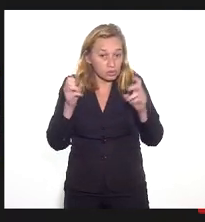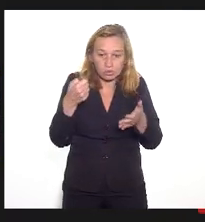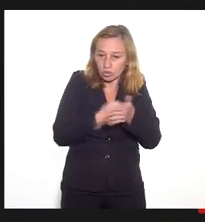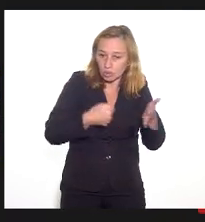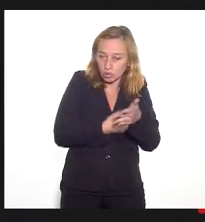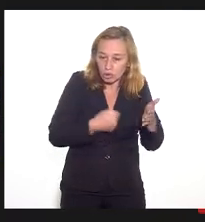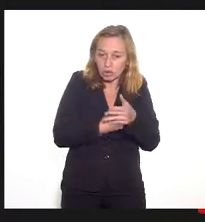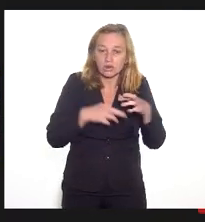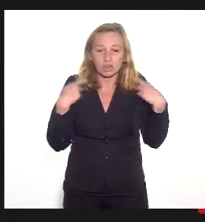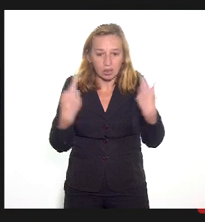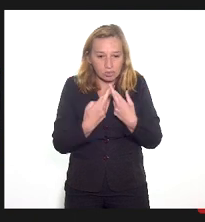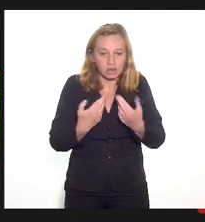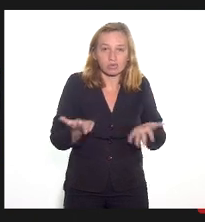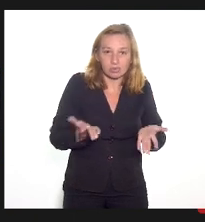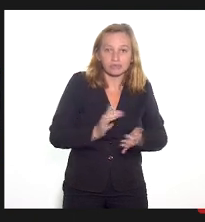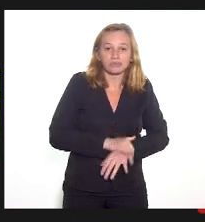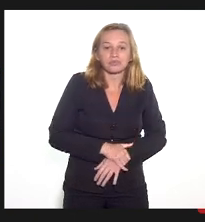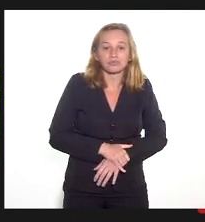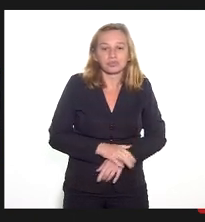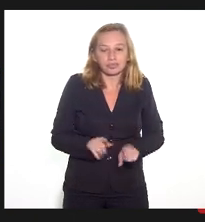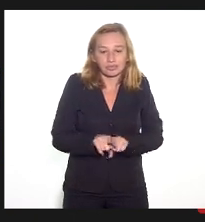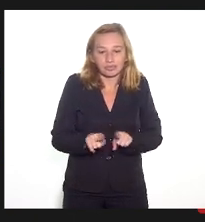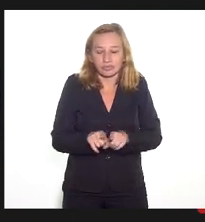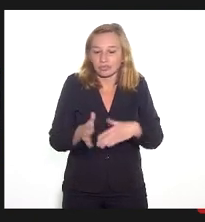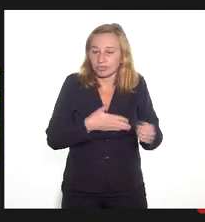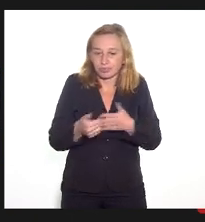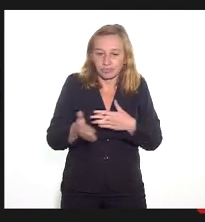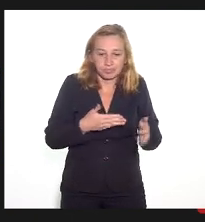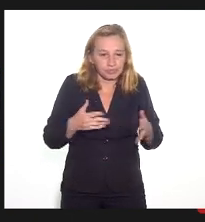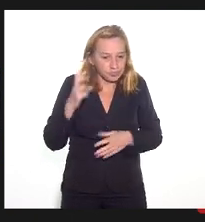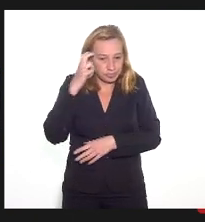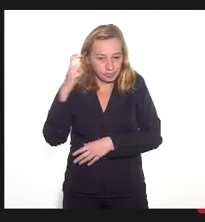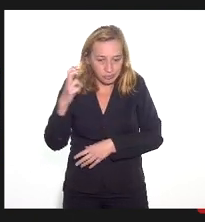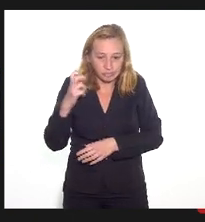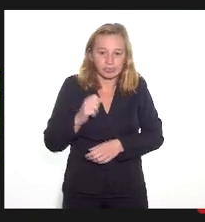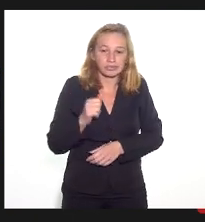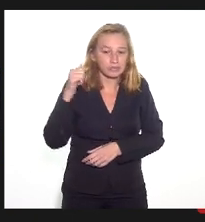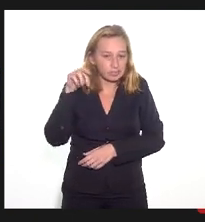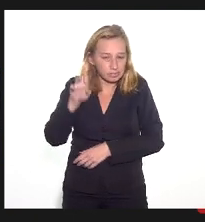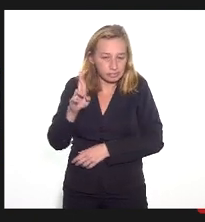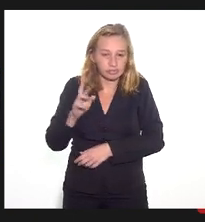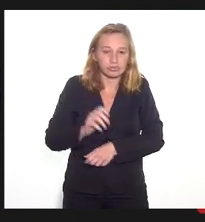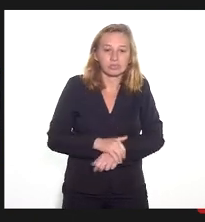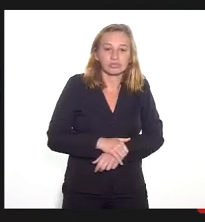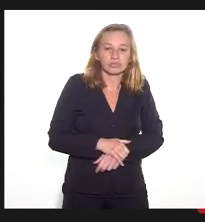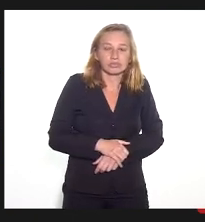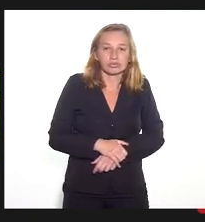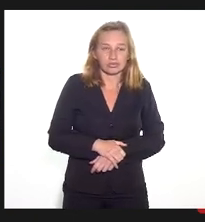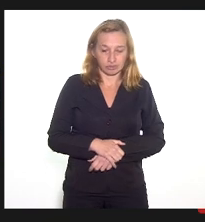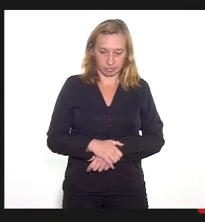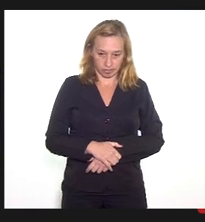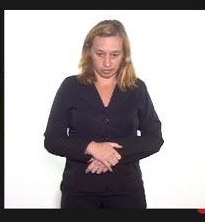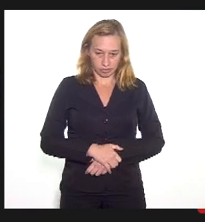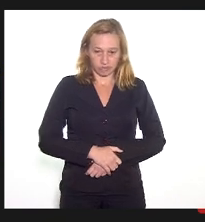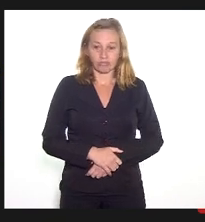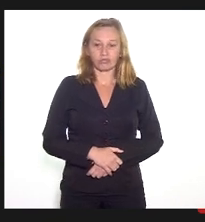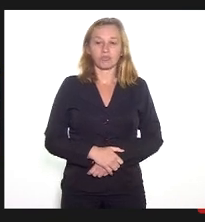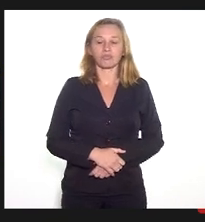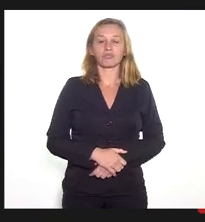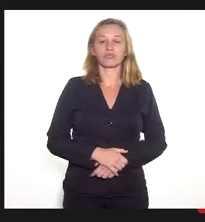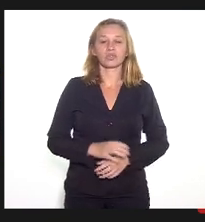qualquer reunião, qualquer encontro e também qualquer junção com a cultura. Eliomar presidente da Comissão de Cultura, então qualquer junção que a gente possa fazer da luta